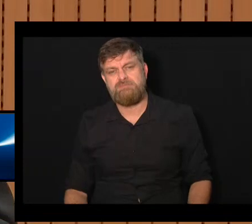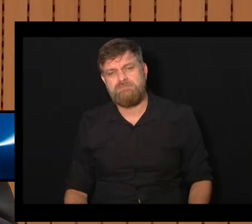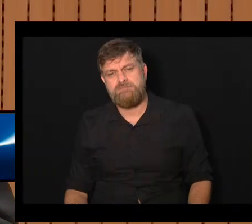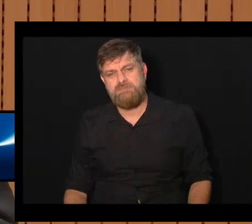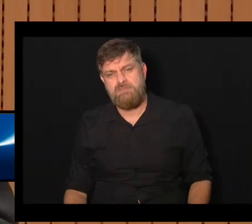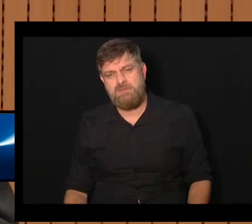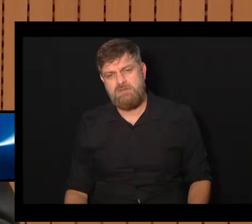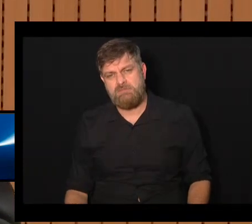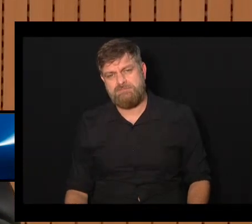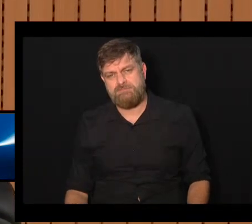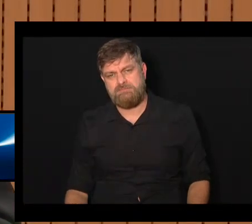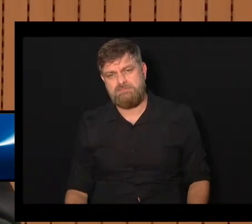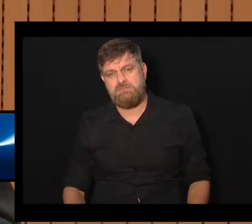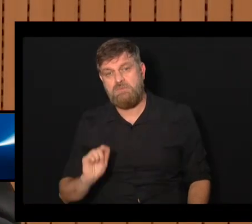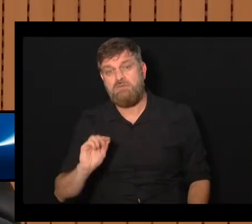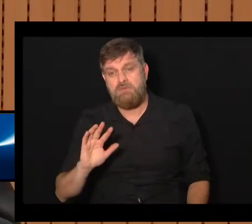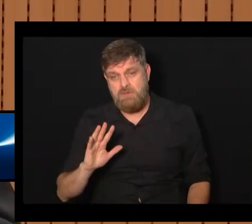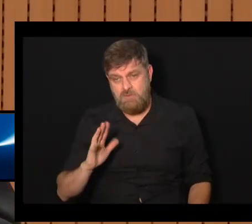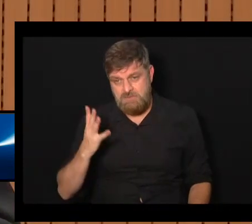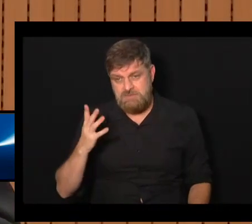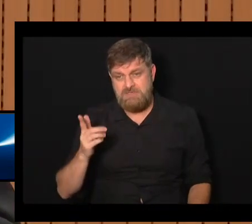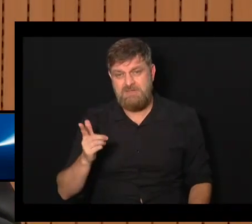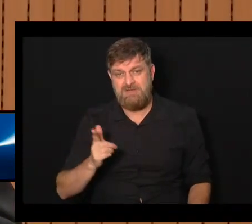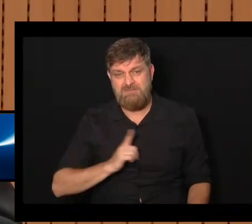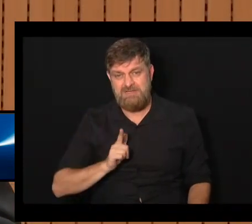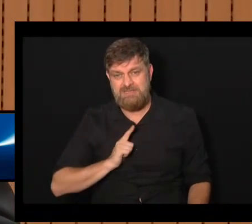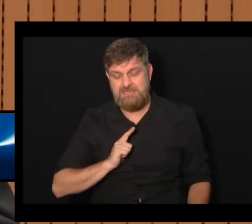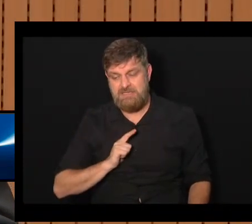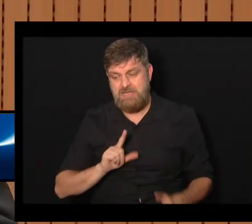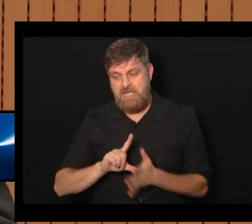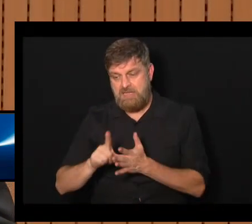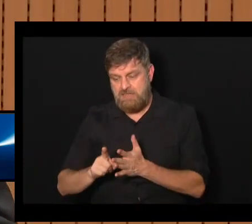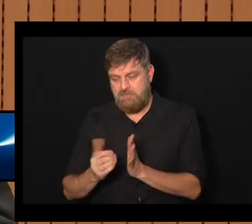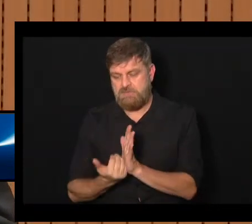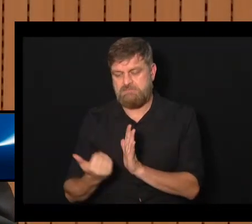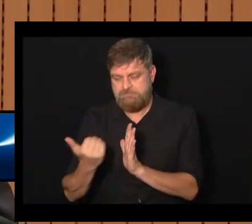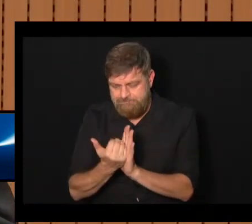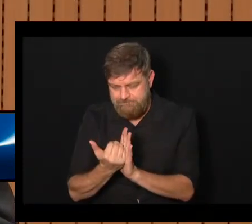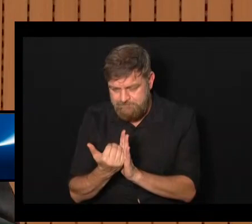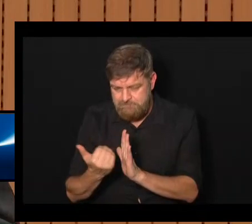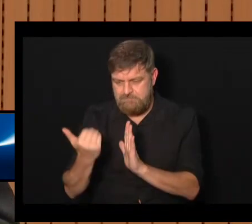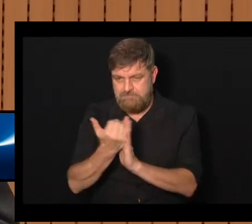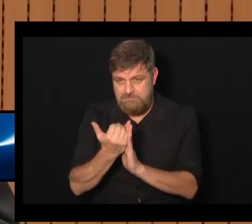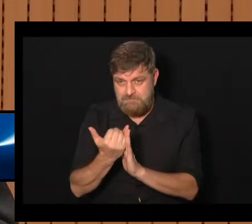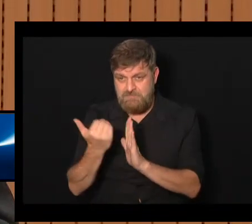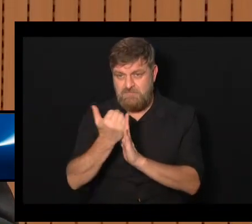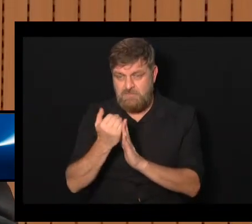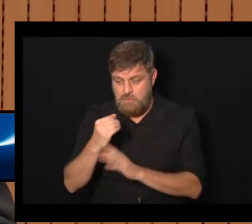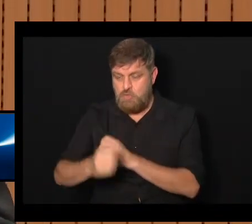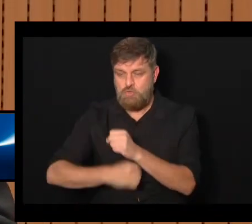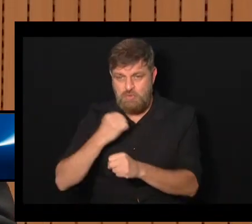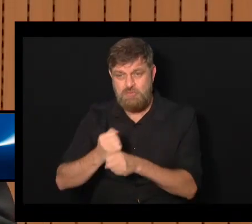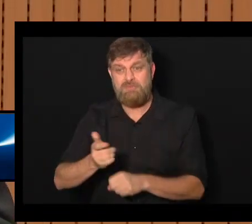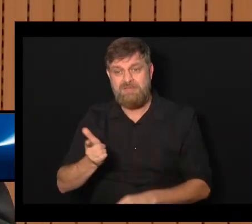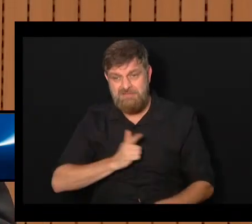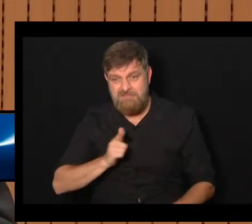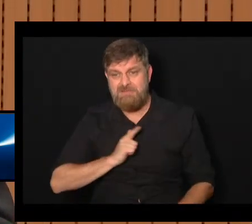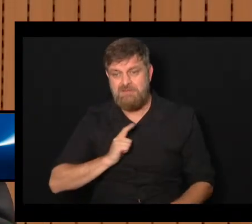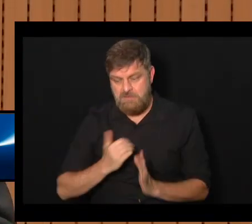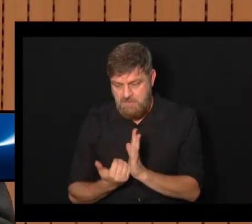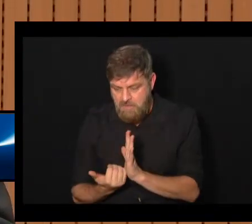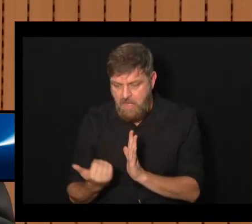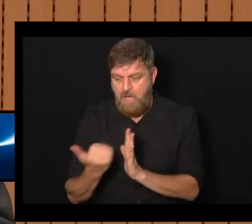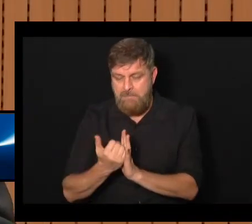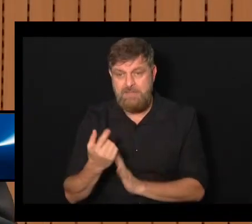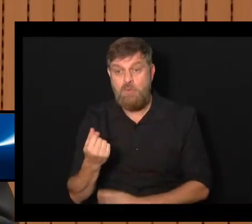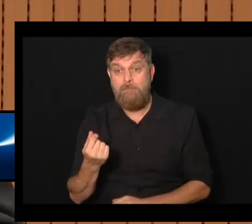Público, isso terá impacto nos aumentos feitos nos anos seguintes, porque todos eles vão carregar os vícios